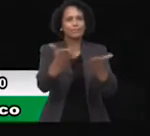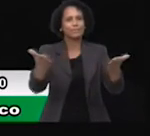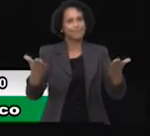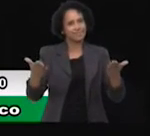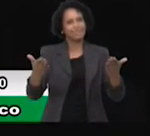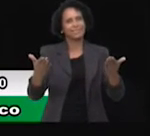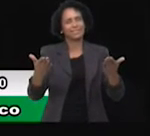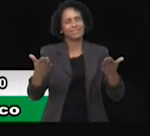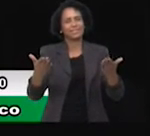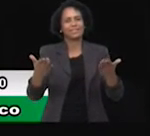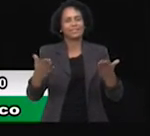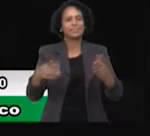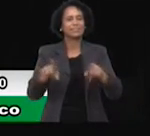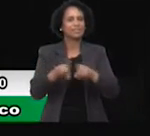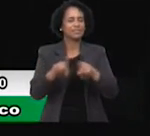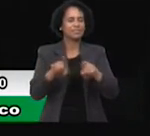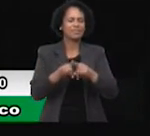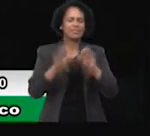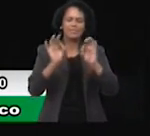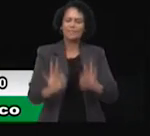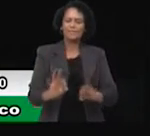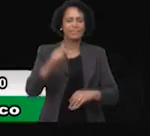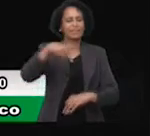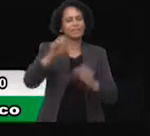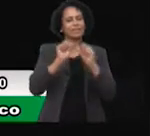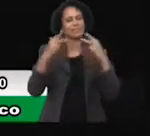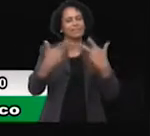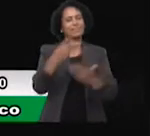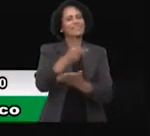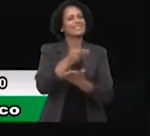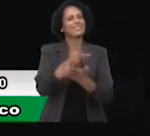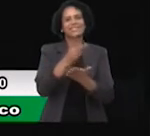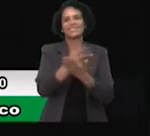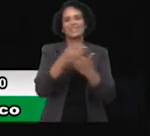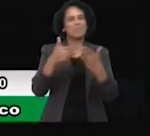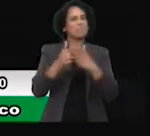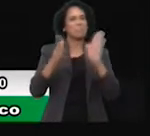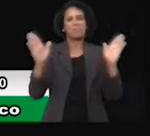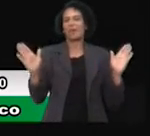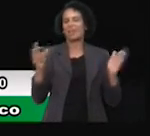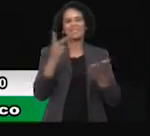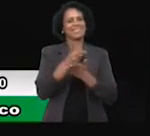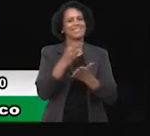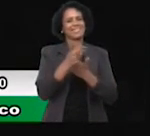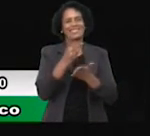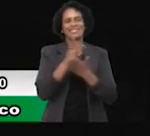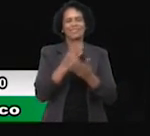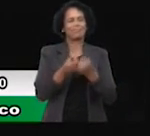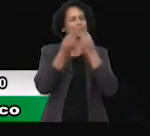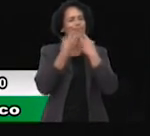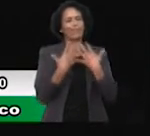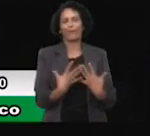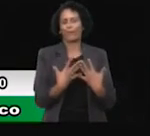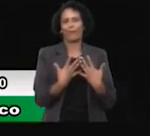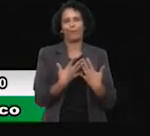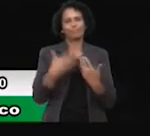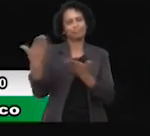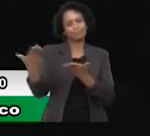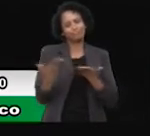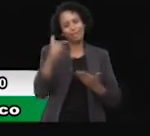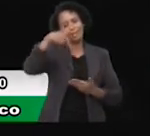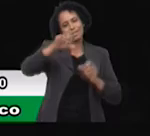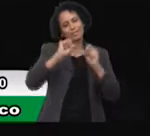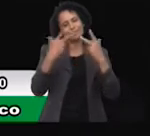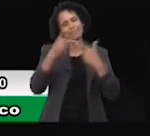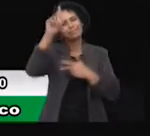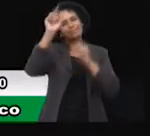aqui, com certeza, presidente, né, a Câmara está sempre de portas abertas e sempre vai ser muito bom recebê-los aqui na Câmara.